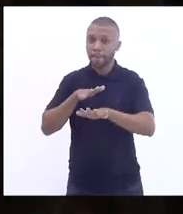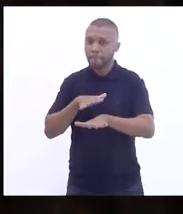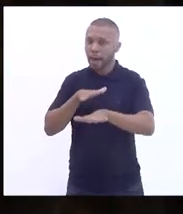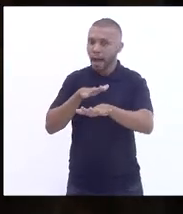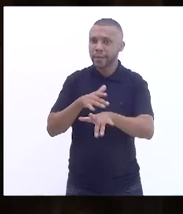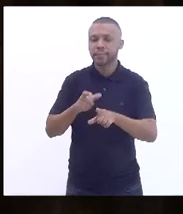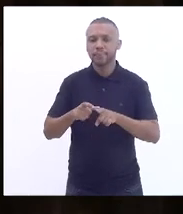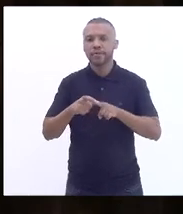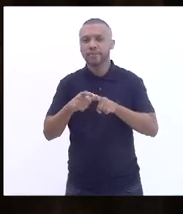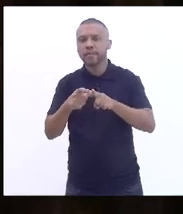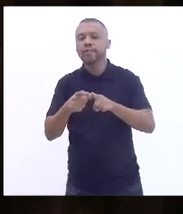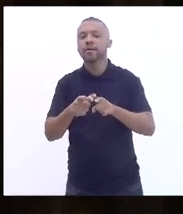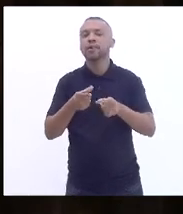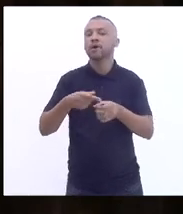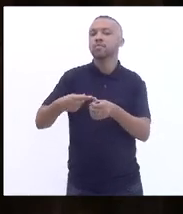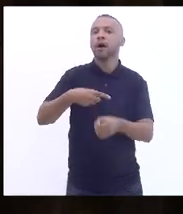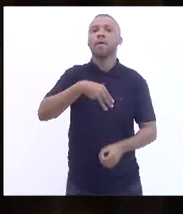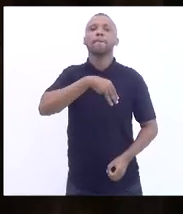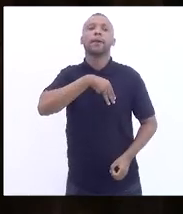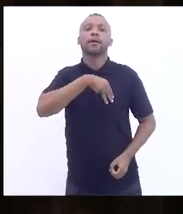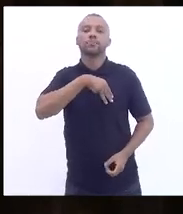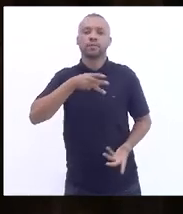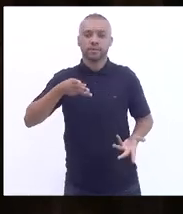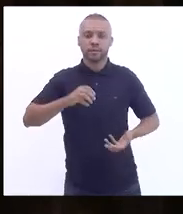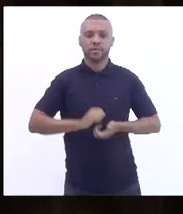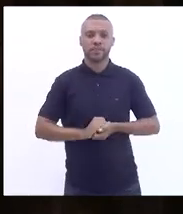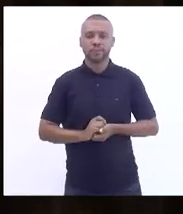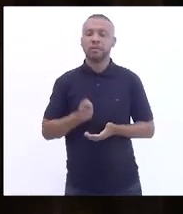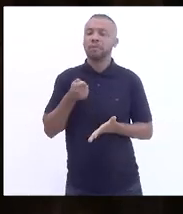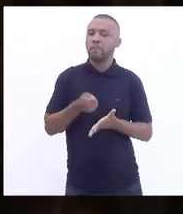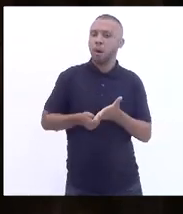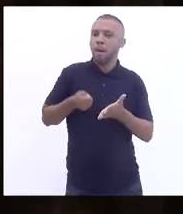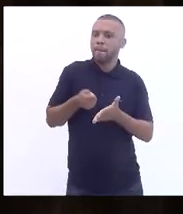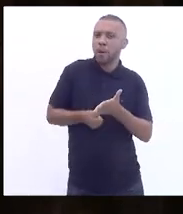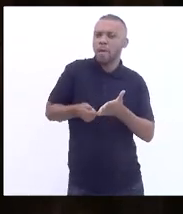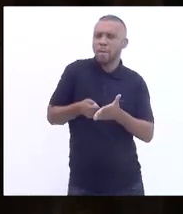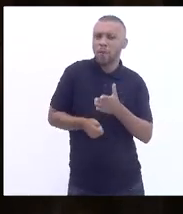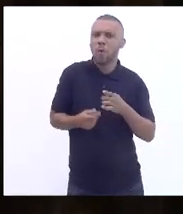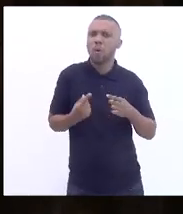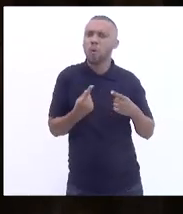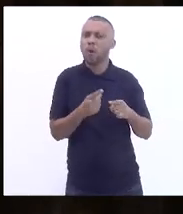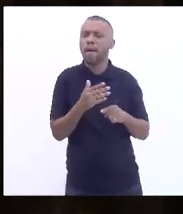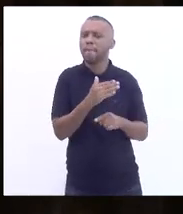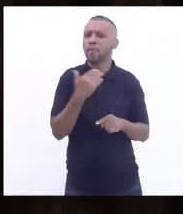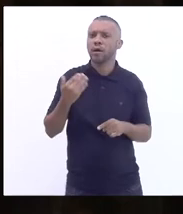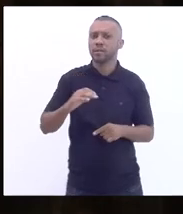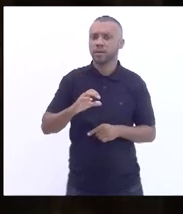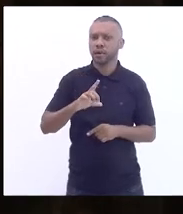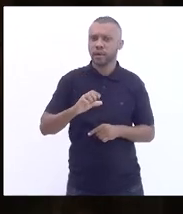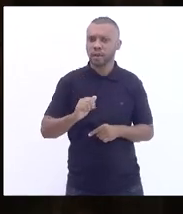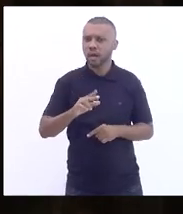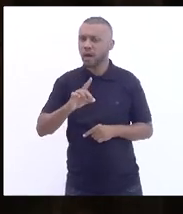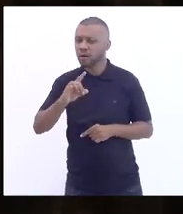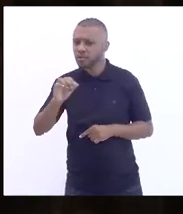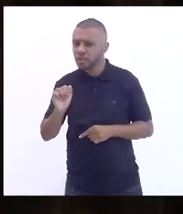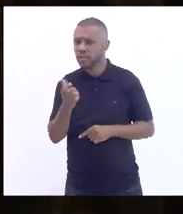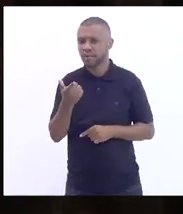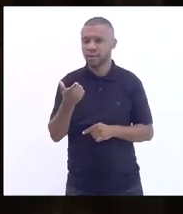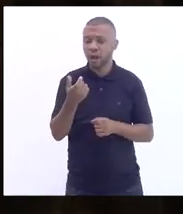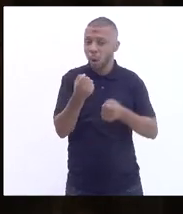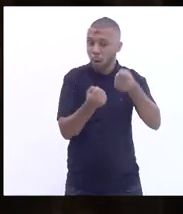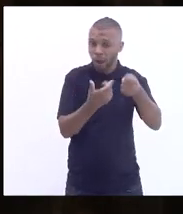preferia de Madureira que lutou aí contra aquela morte da Cláudia não é que foi arrastada pelo